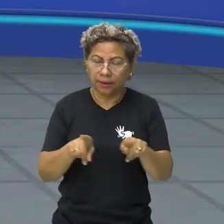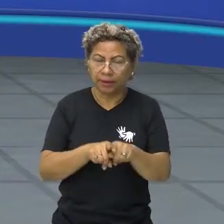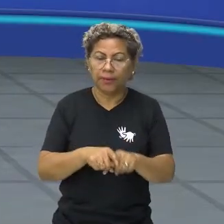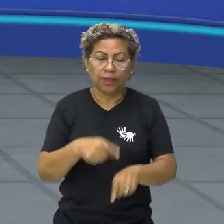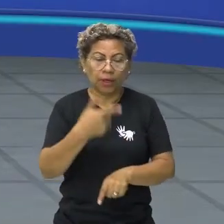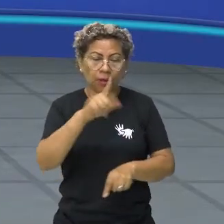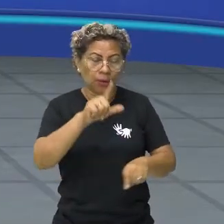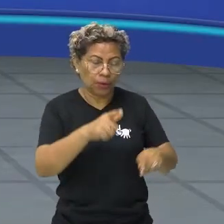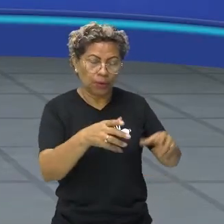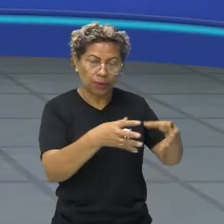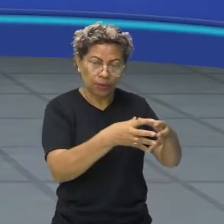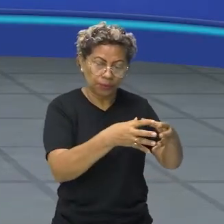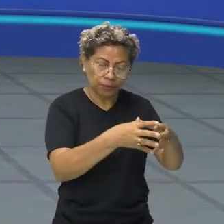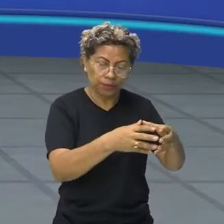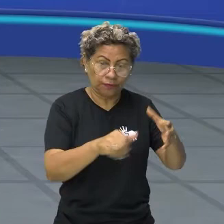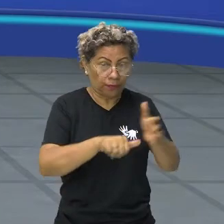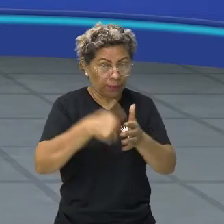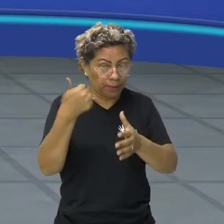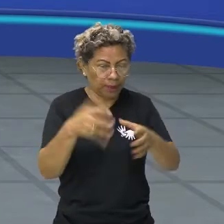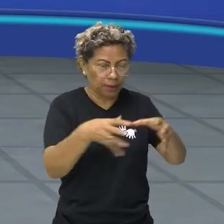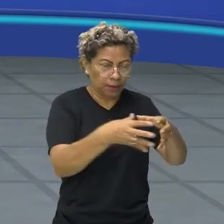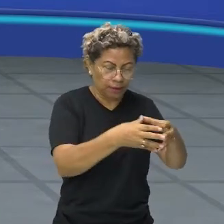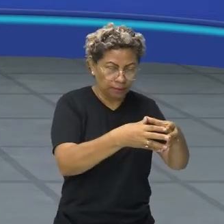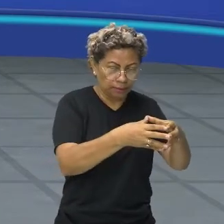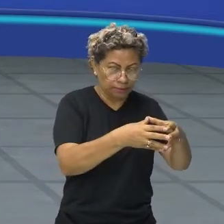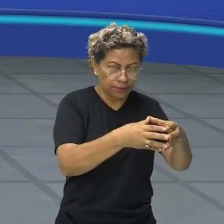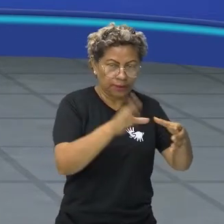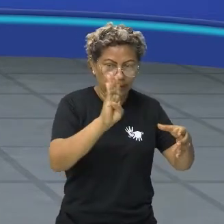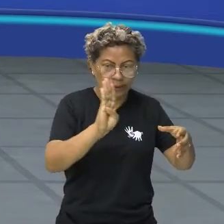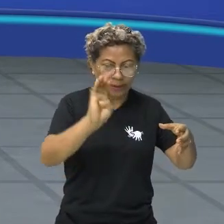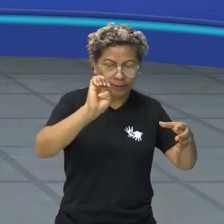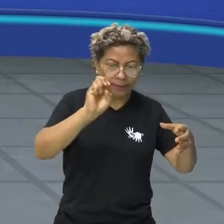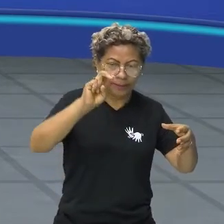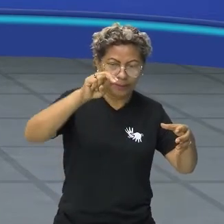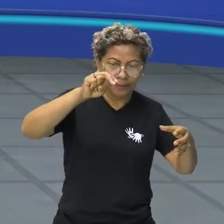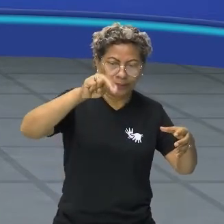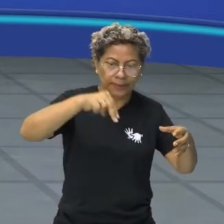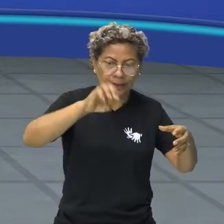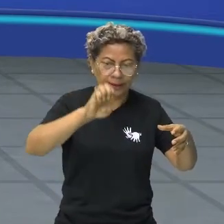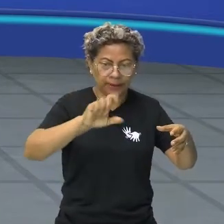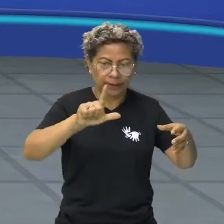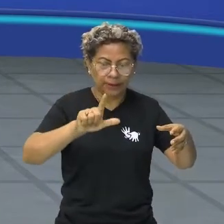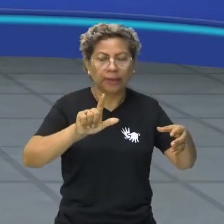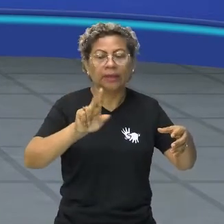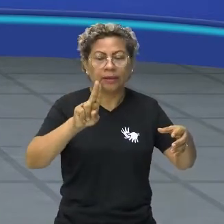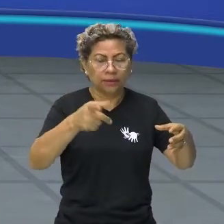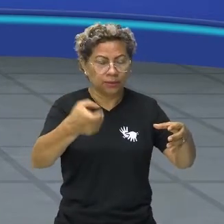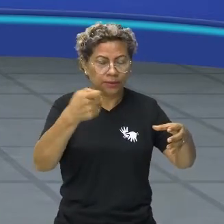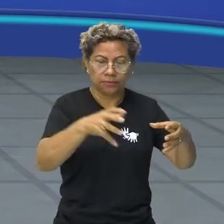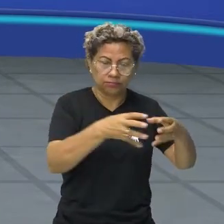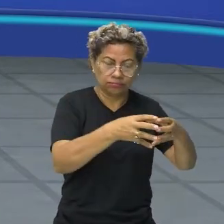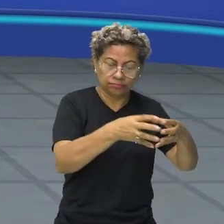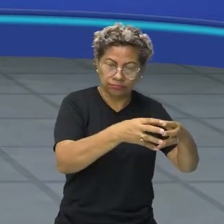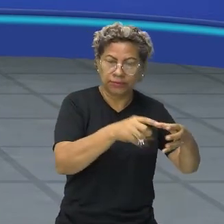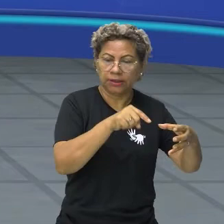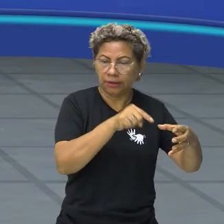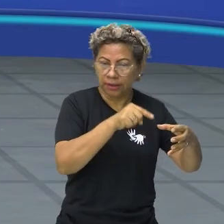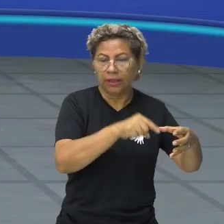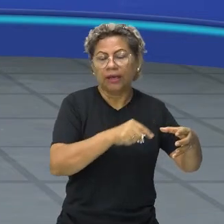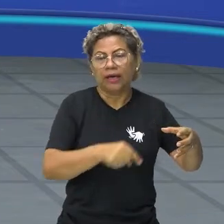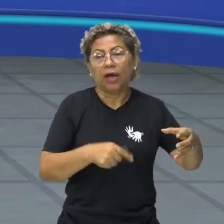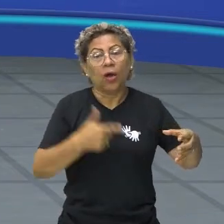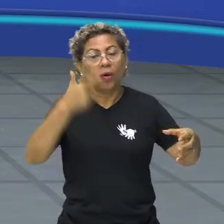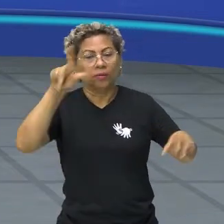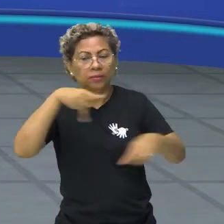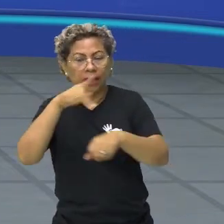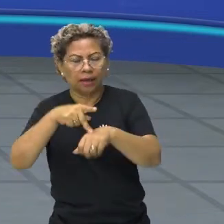o desenvolvimento desses países, eles começaram a observar que esses três países estavam se desenvolvendo. Então, a